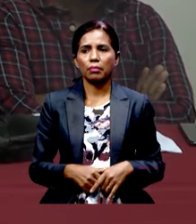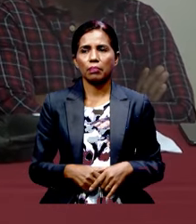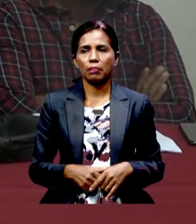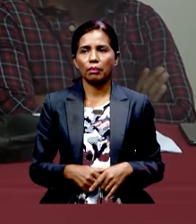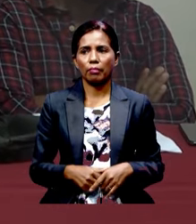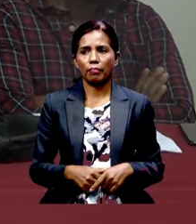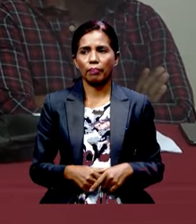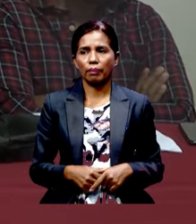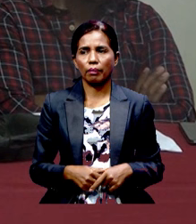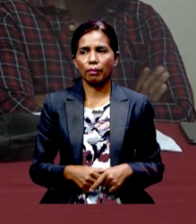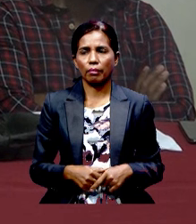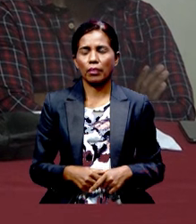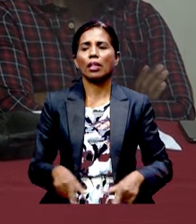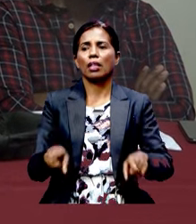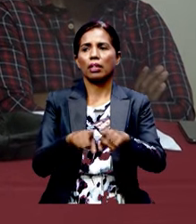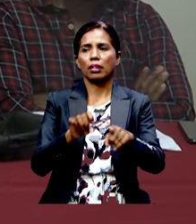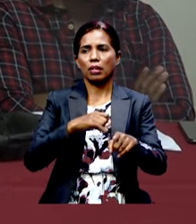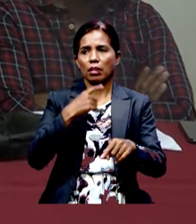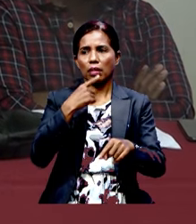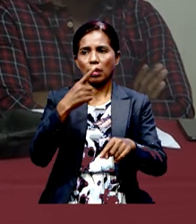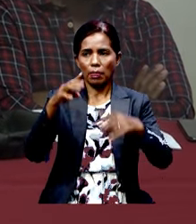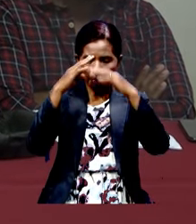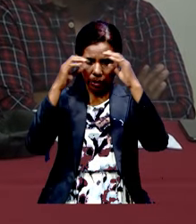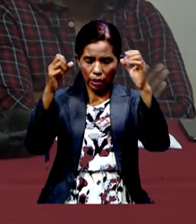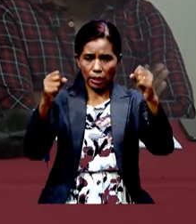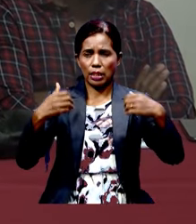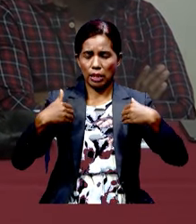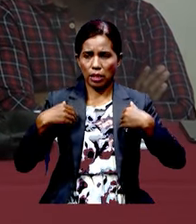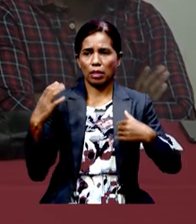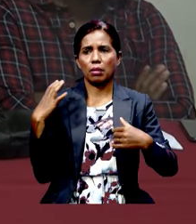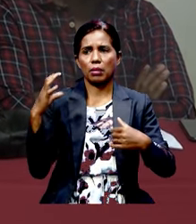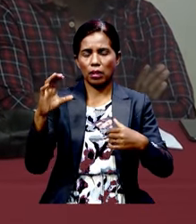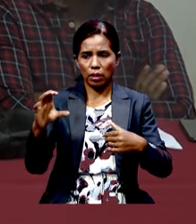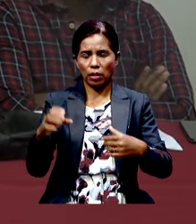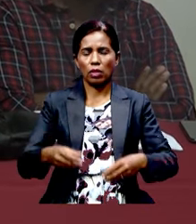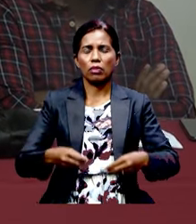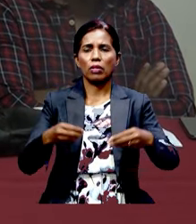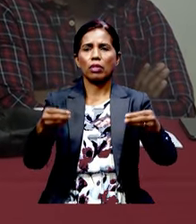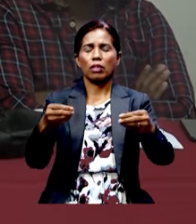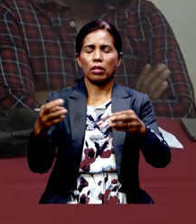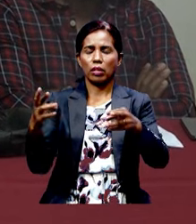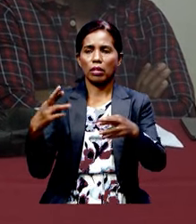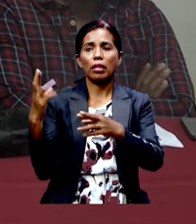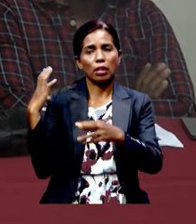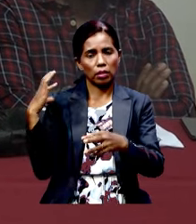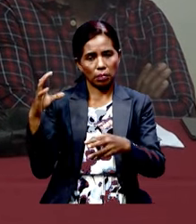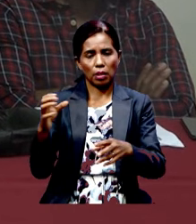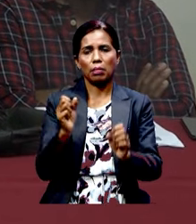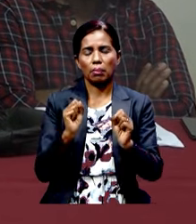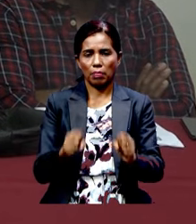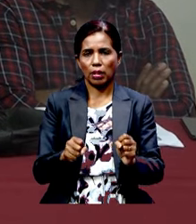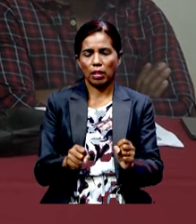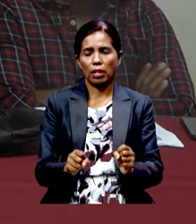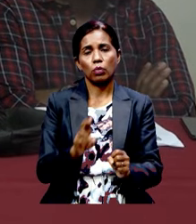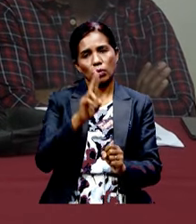kala hanesa un gente mi ona presidente ihe nia competencia mandato nebe ma fobania para tu bele hasaida ne mai be